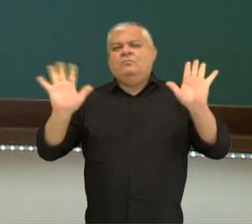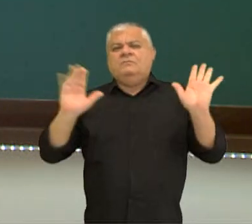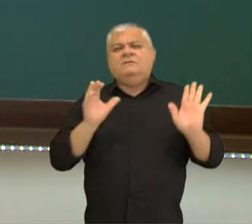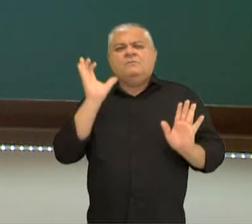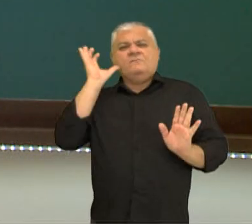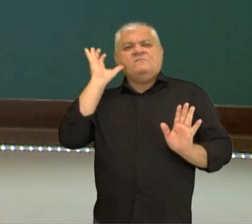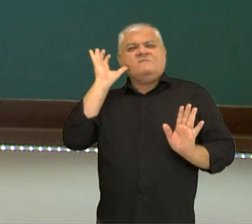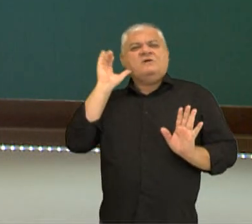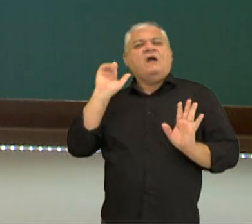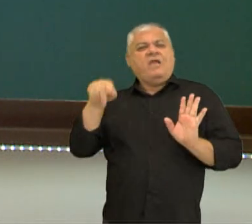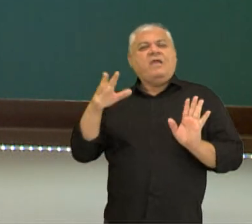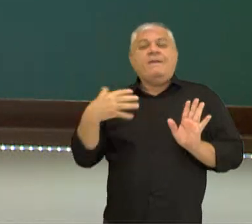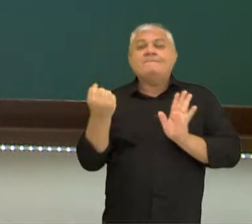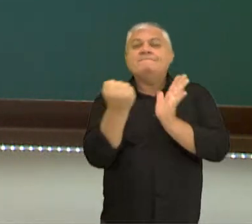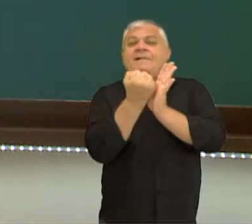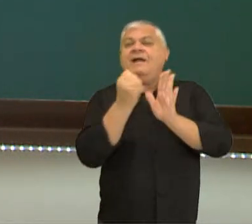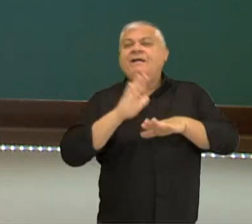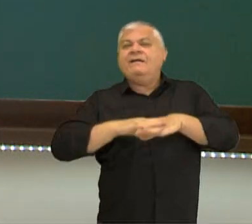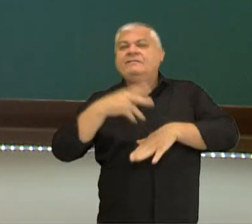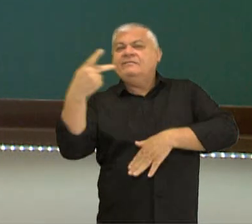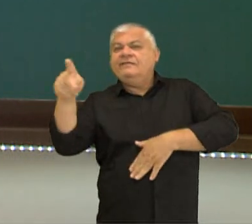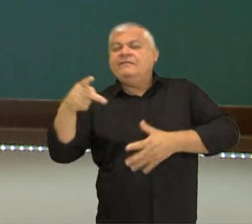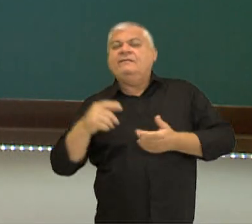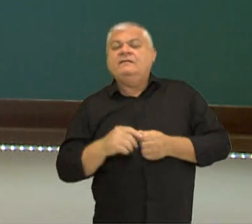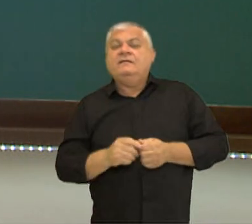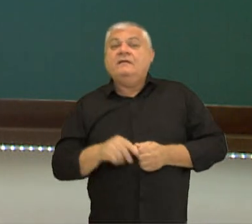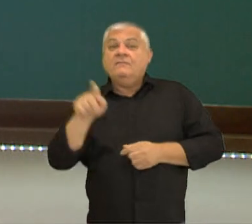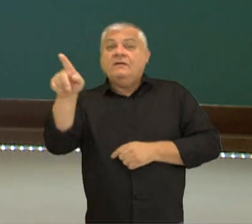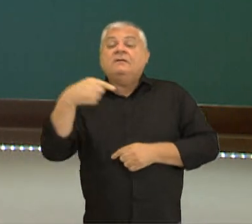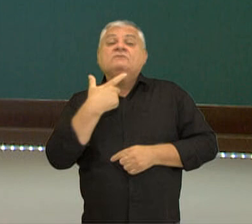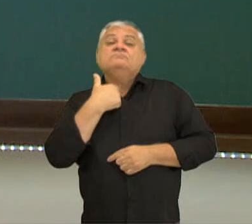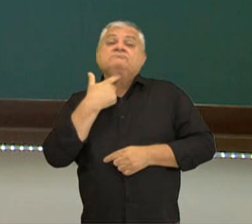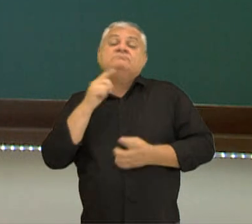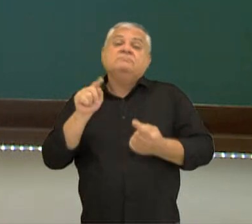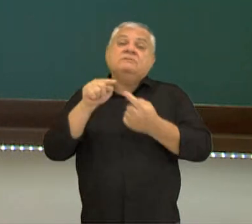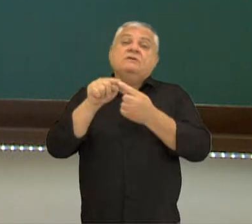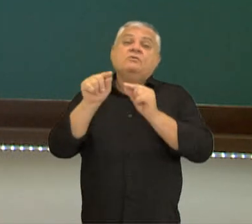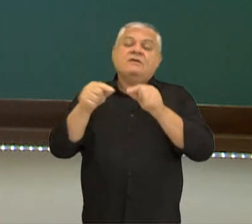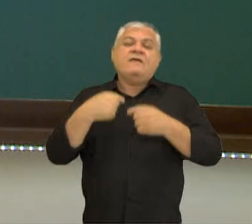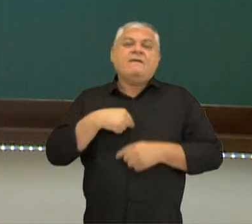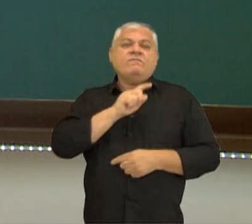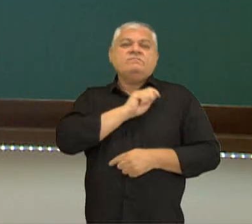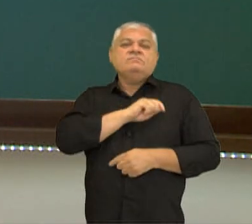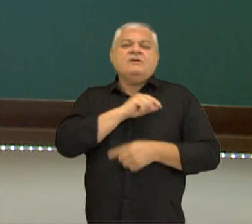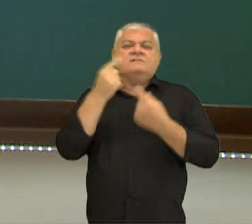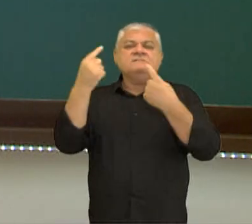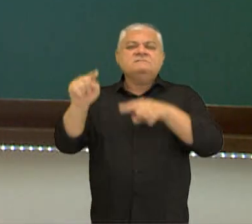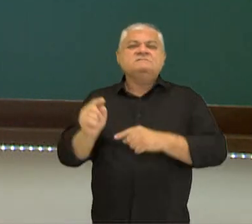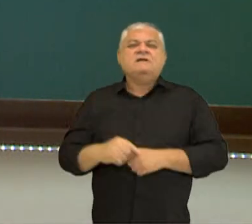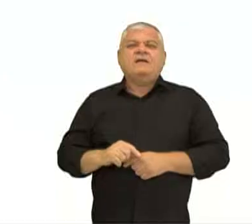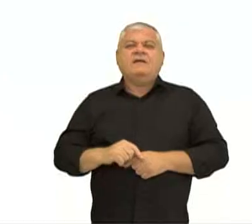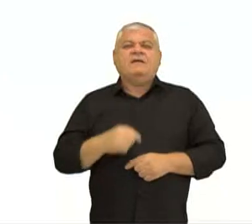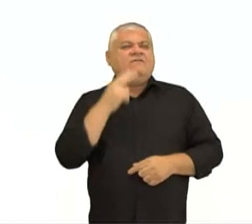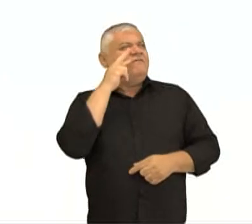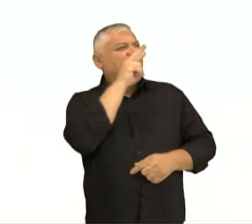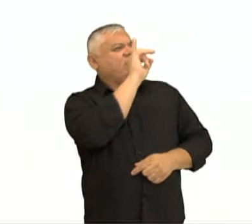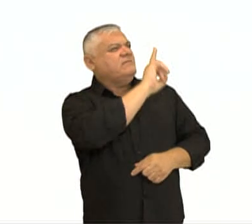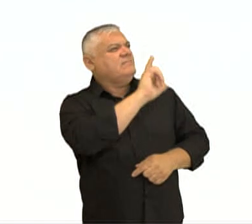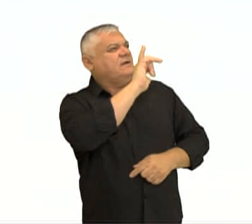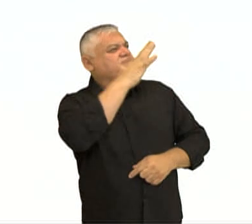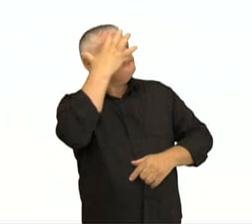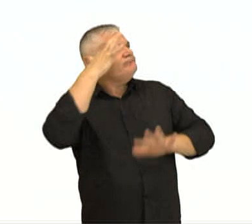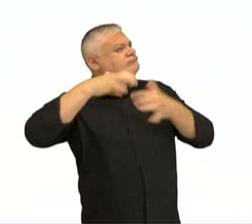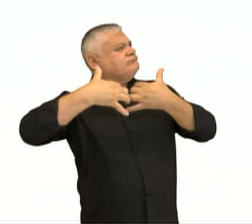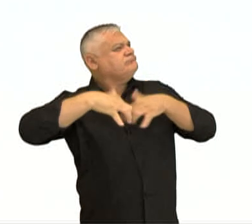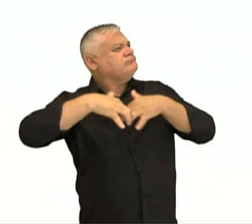deixar também as suas marcas. Talvez a intenção do artista seja provocar quem olha para a imagem, fazendo pensar sobre